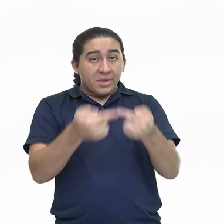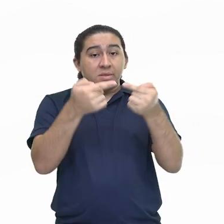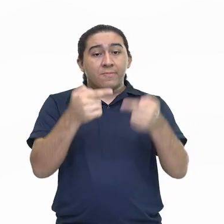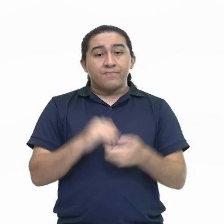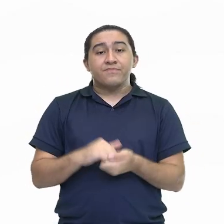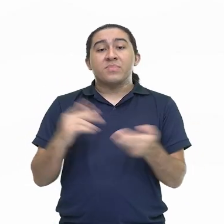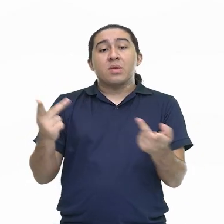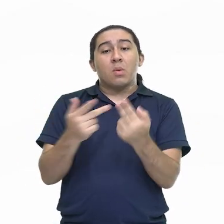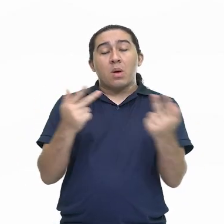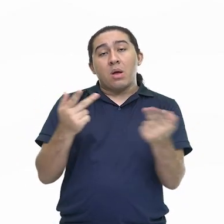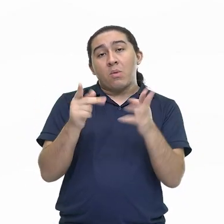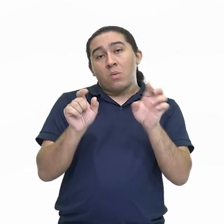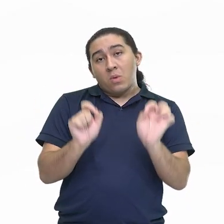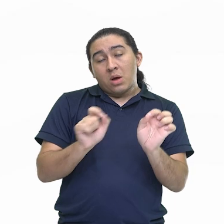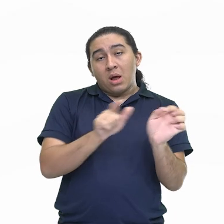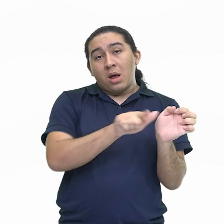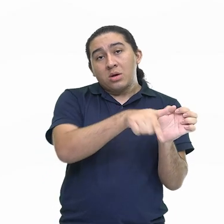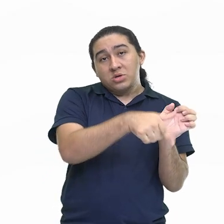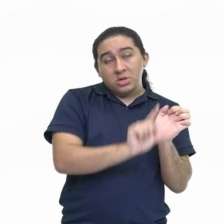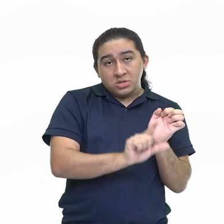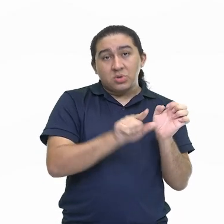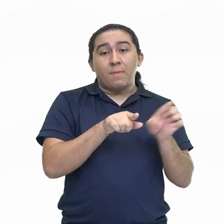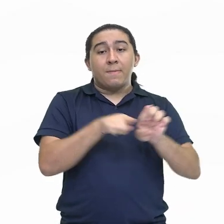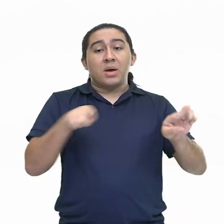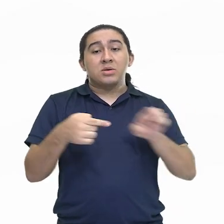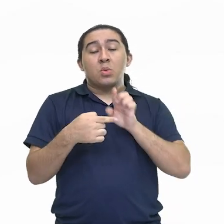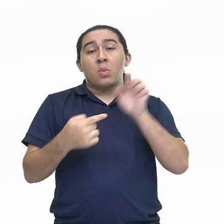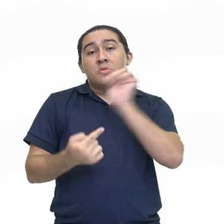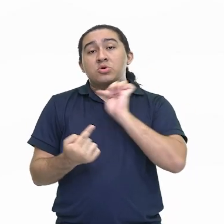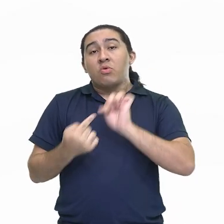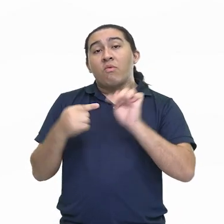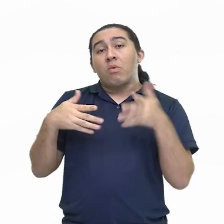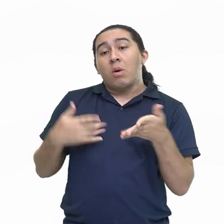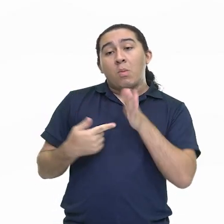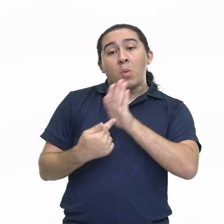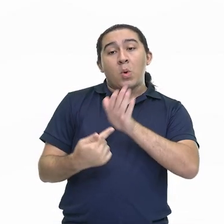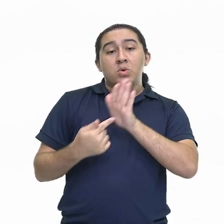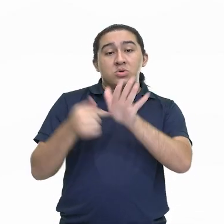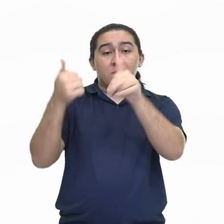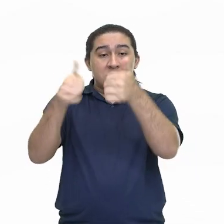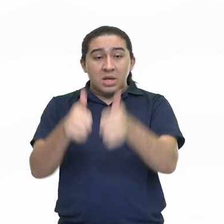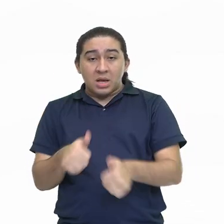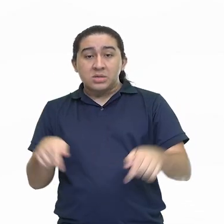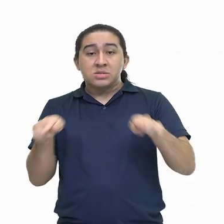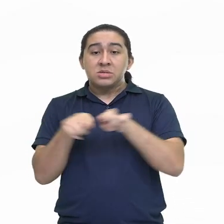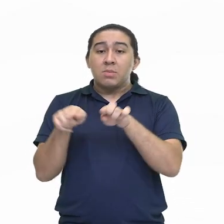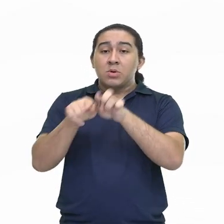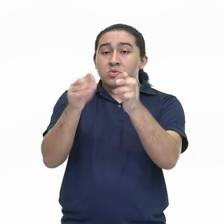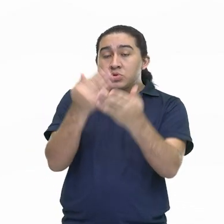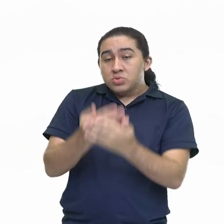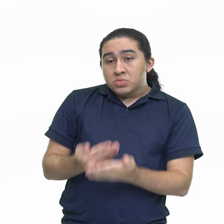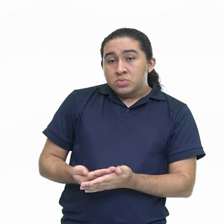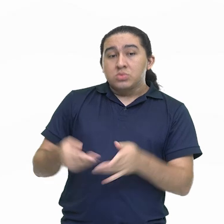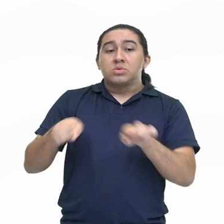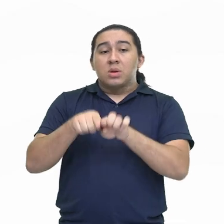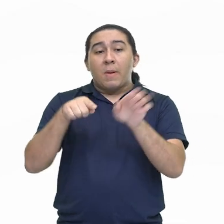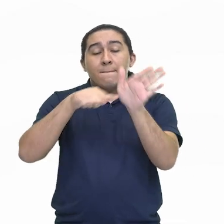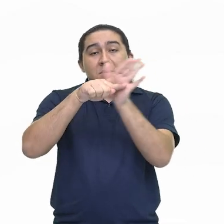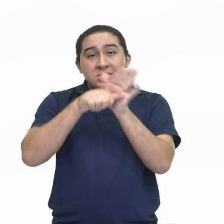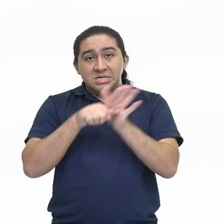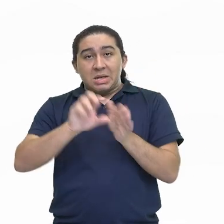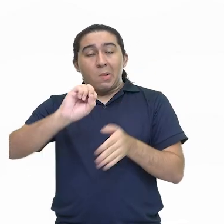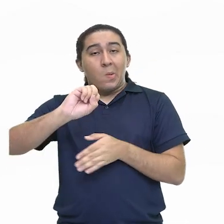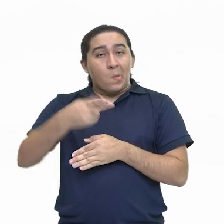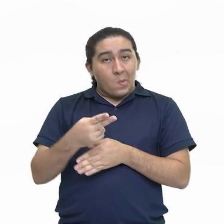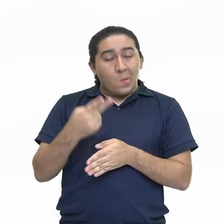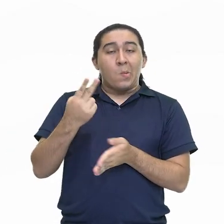a notícia, né? Mas visa apresentar uma análise, um estudo,